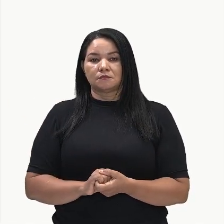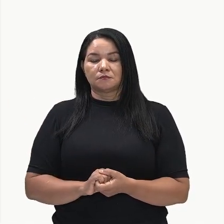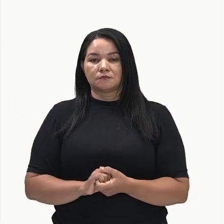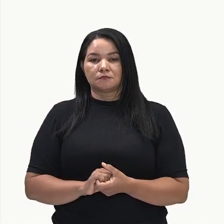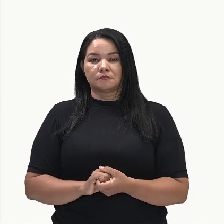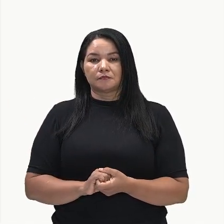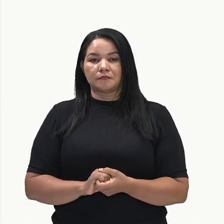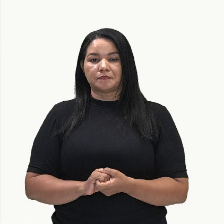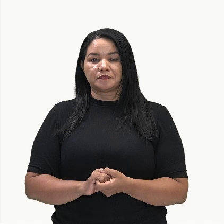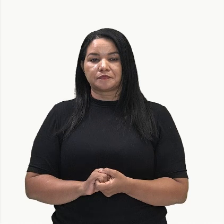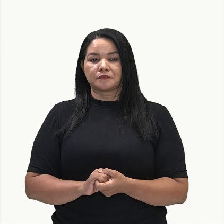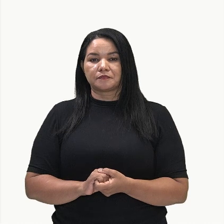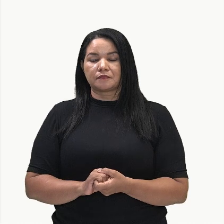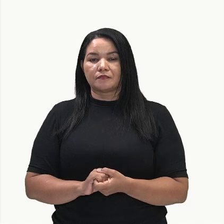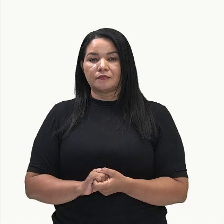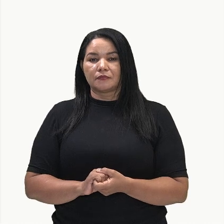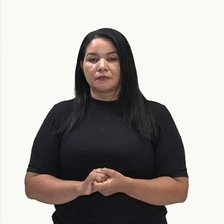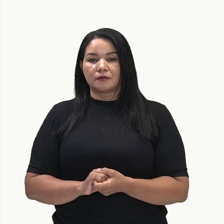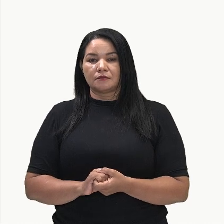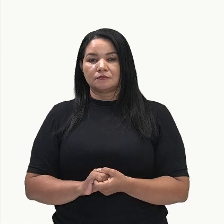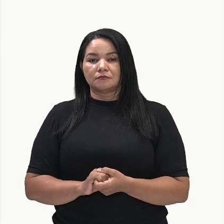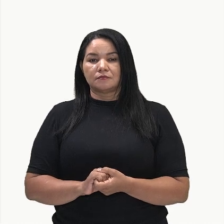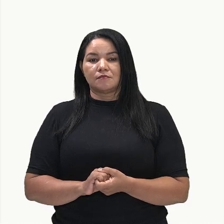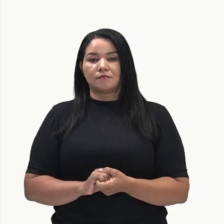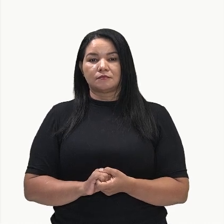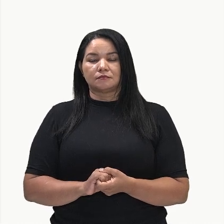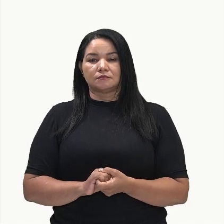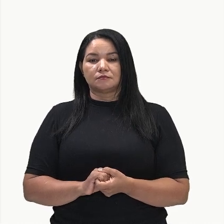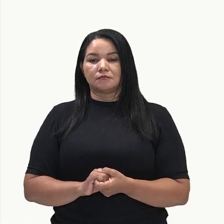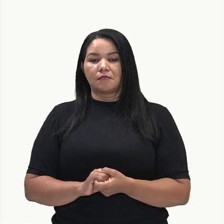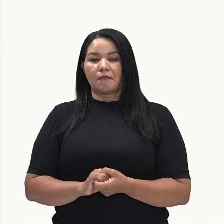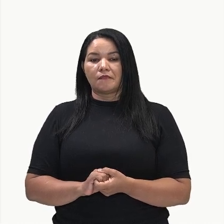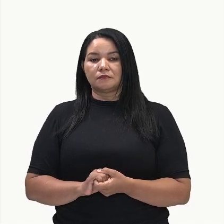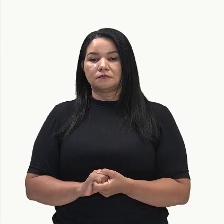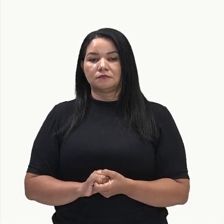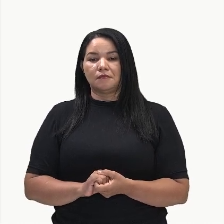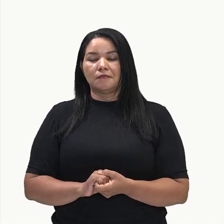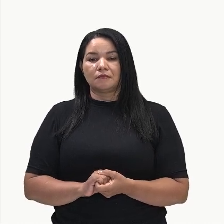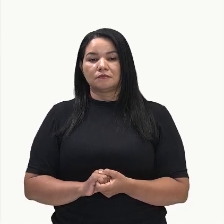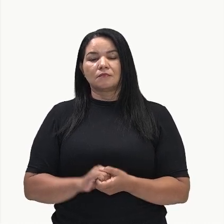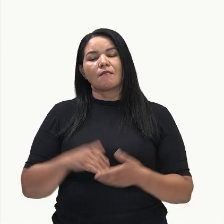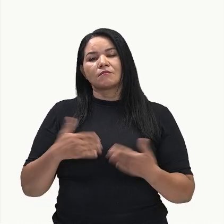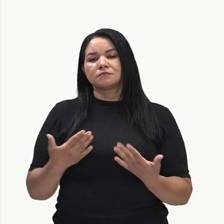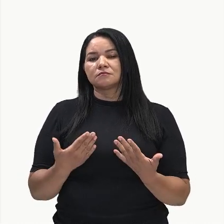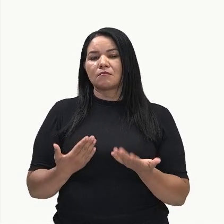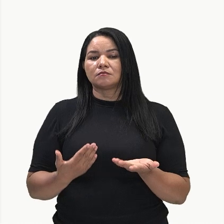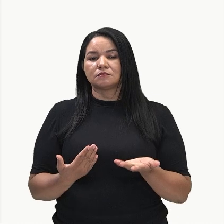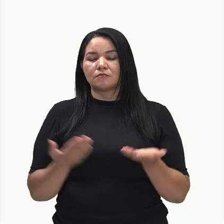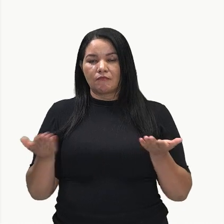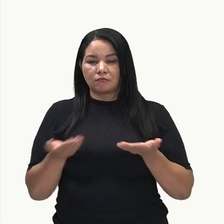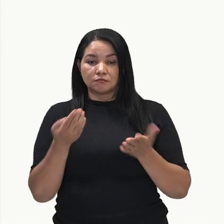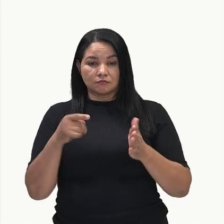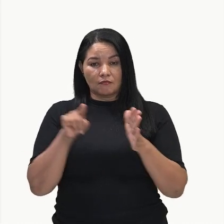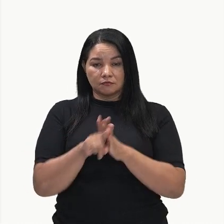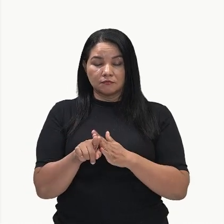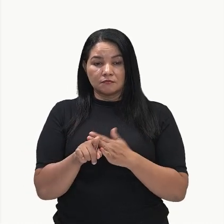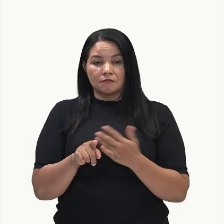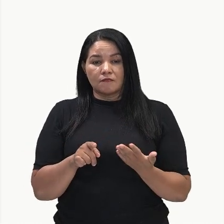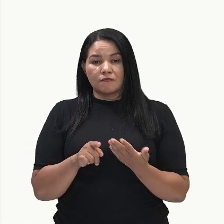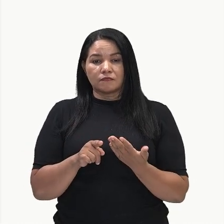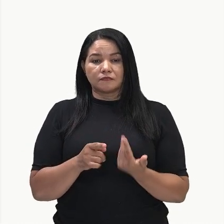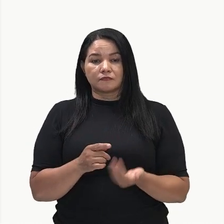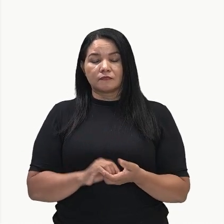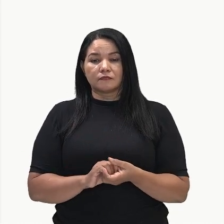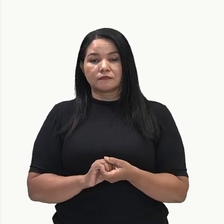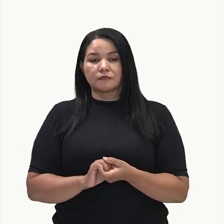um substantivo que indica uma persona ou grupo de personas. Você diz, professor, mas foi perguntado lá